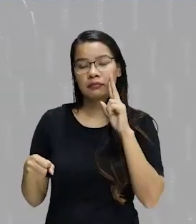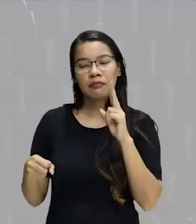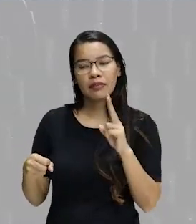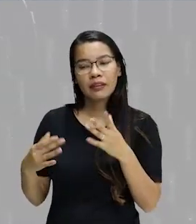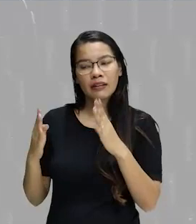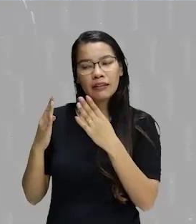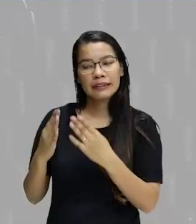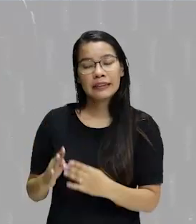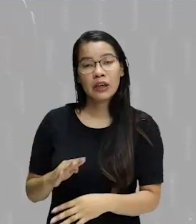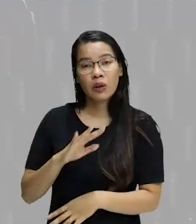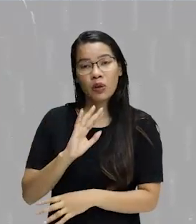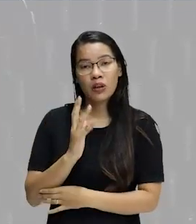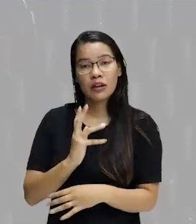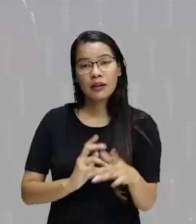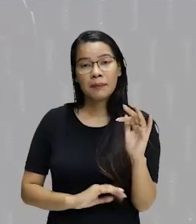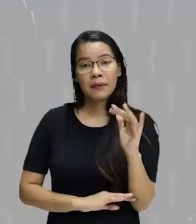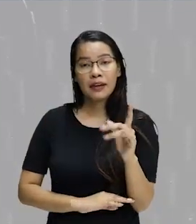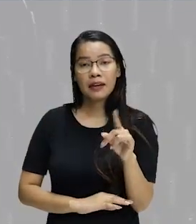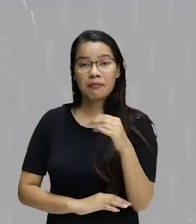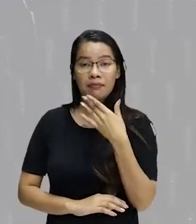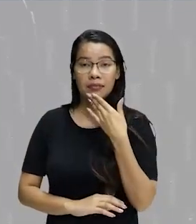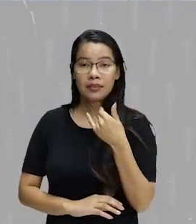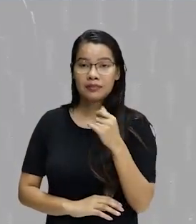ecológico, é muito melhor. Show?